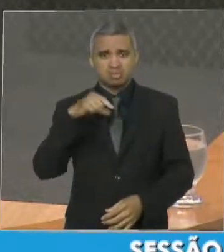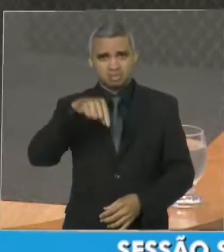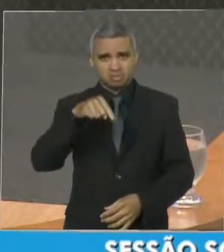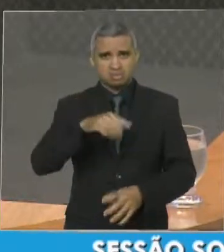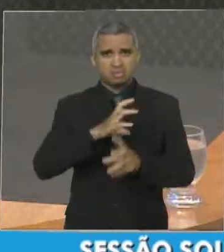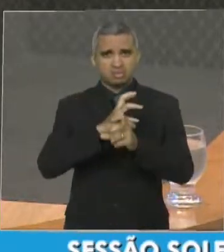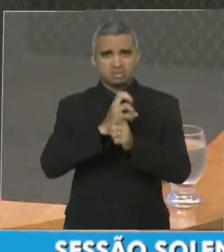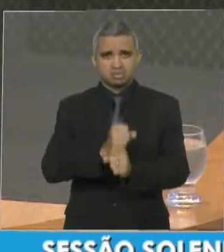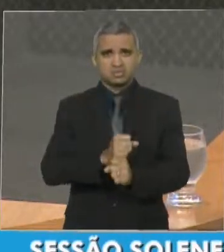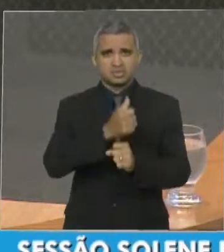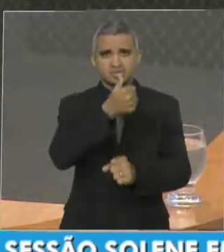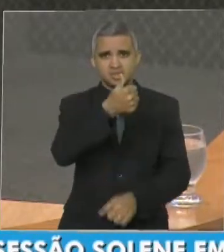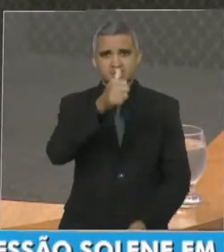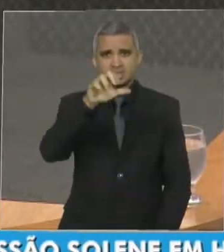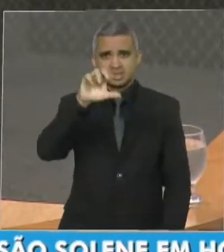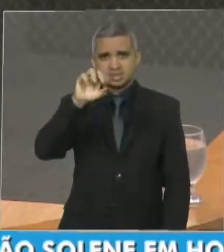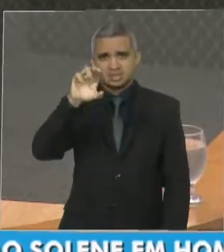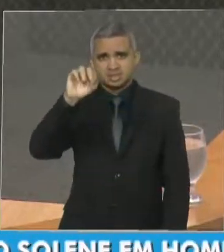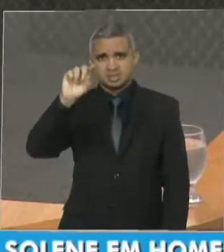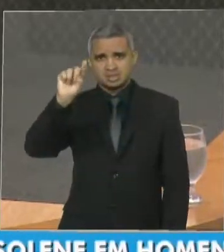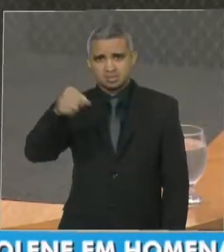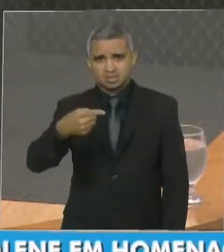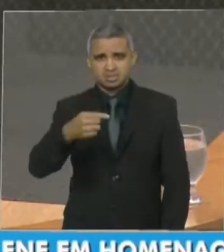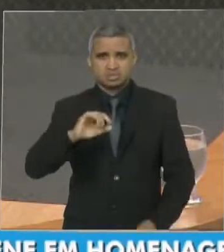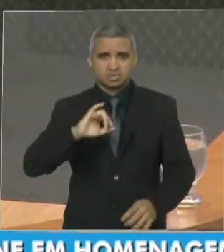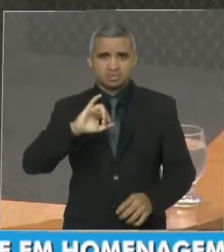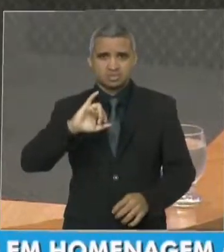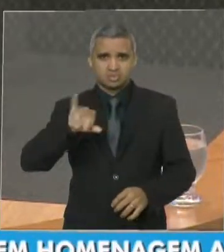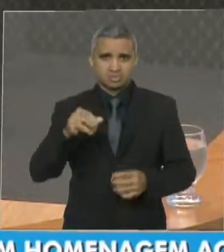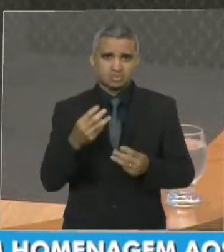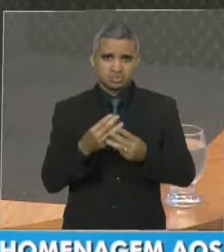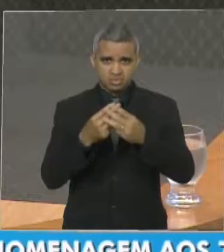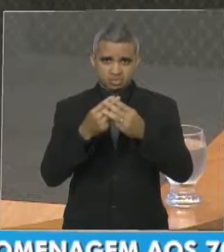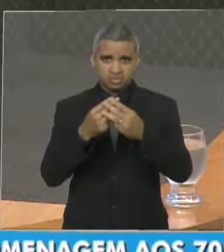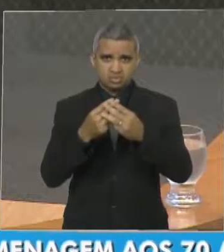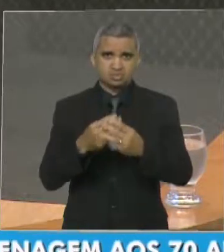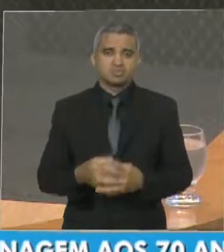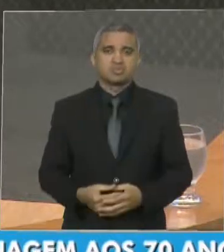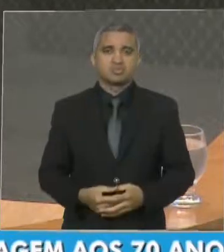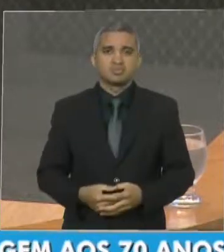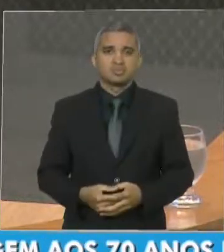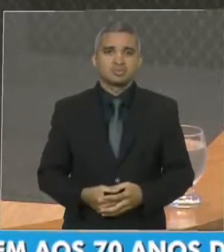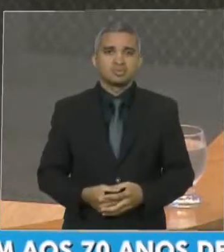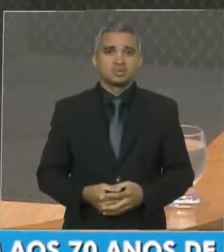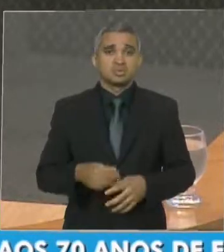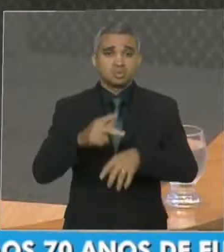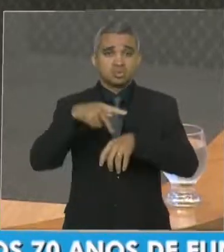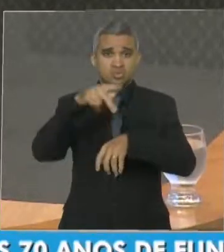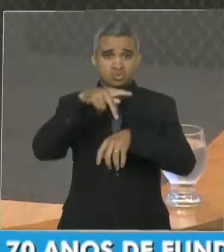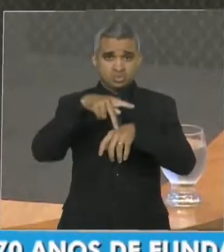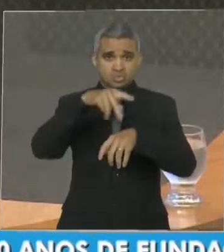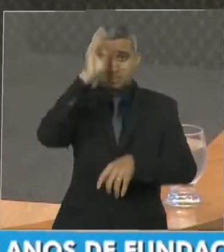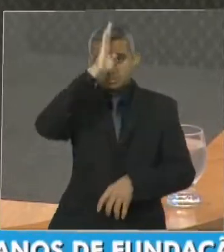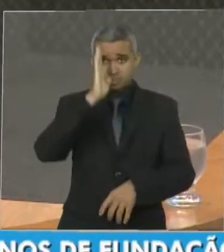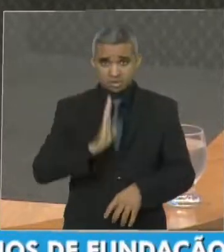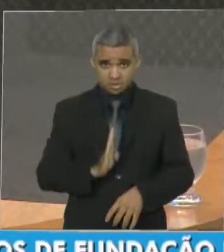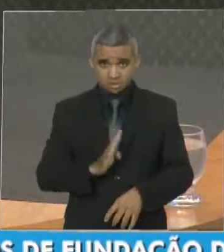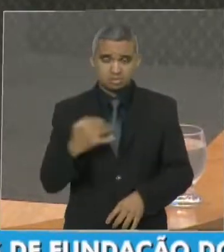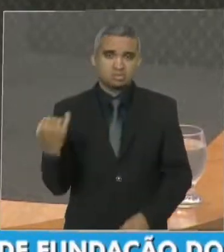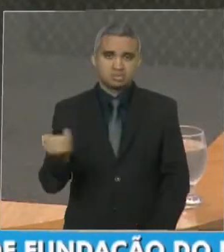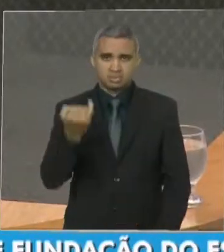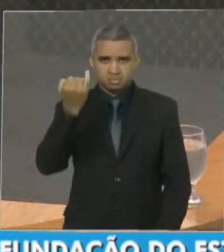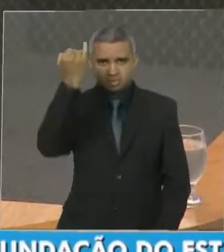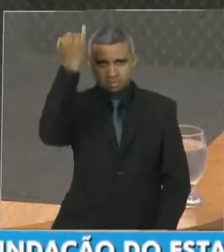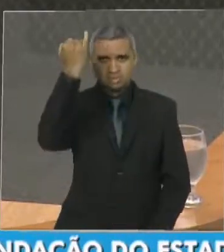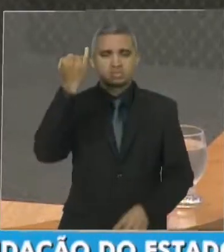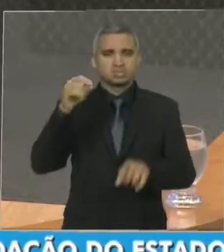Ou seja, o nosso país é de extrema relevância para o povo israelense. Mas não é só por isso. Foi a